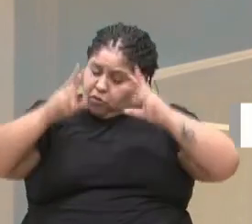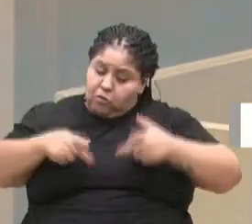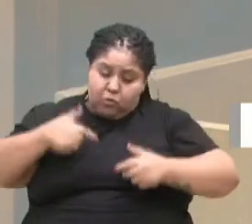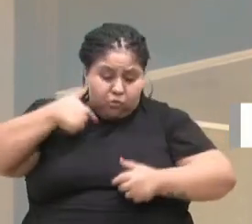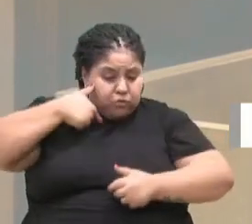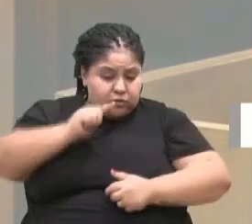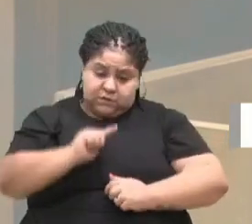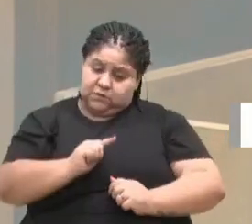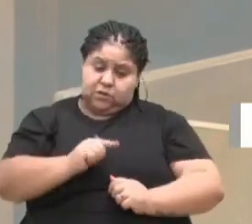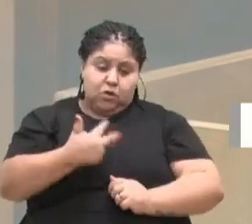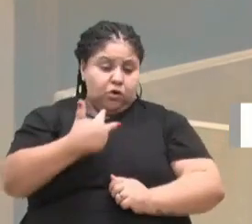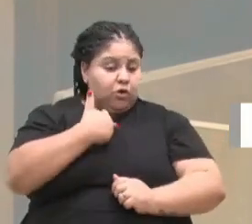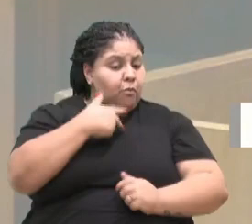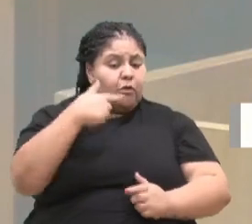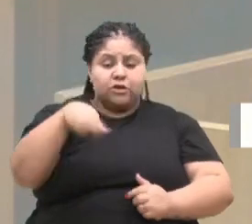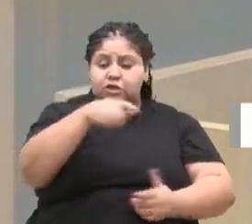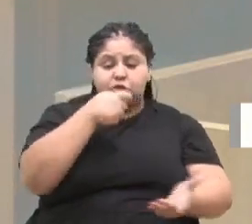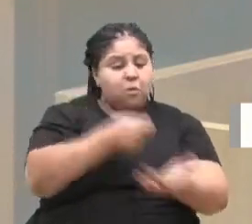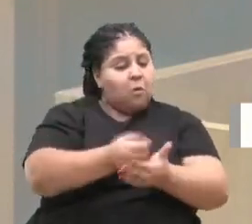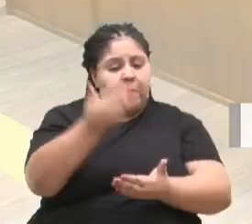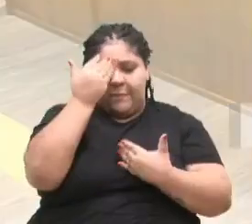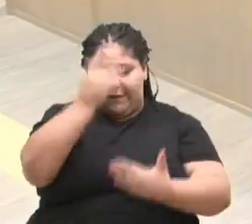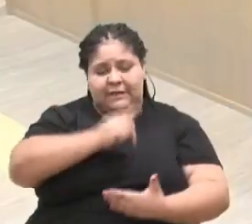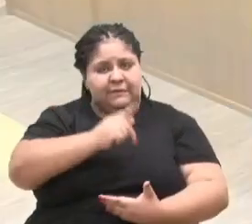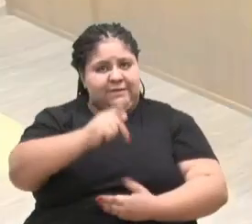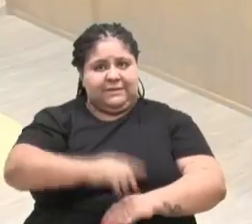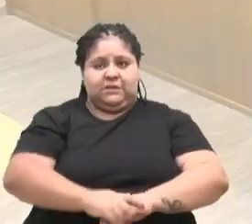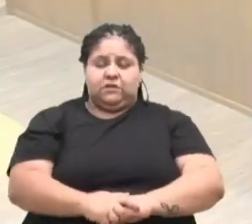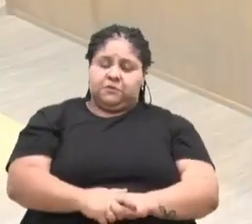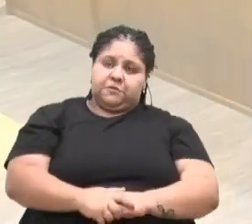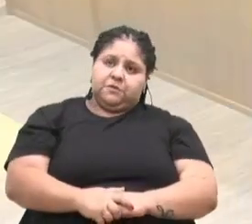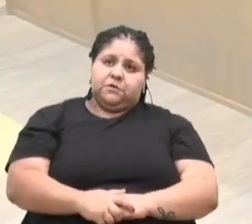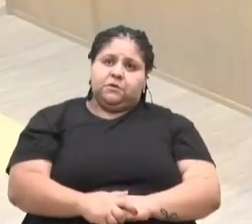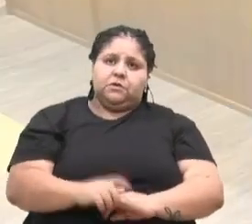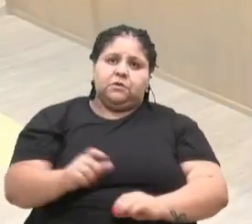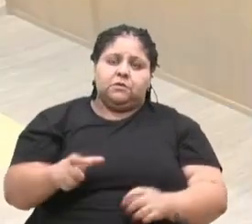impossível, a gente não cobra. Obrigado, senhor presidente. Pequeno expediente, a palavra, vereador.